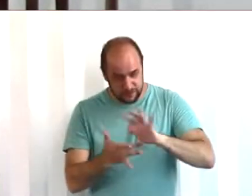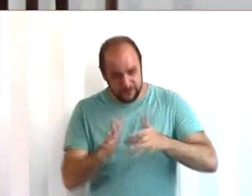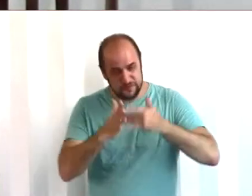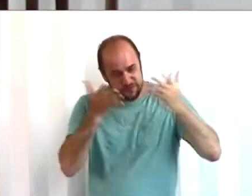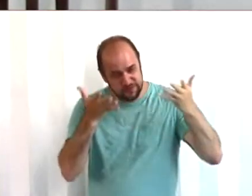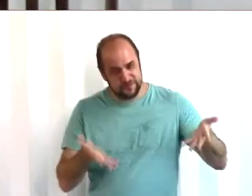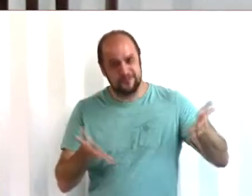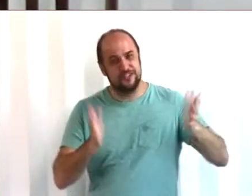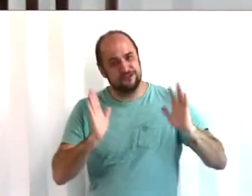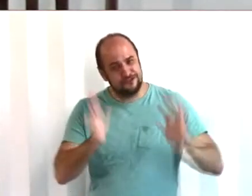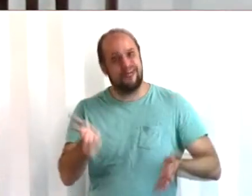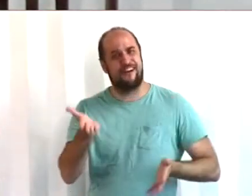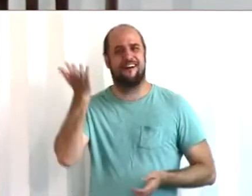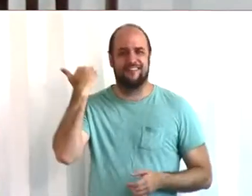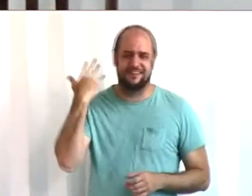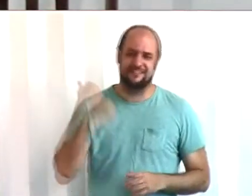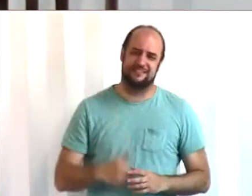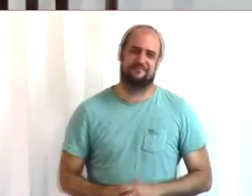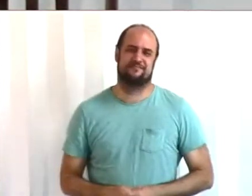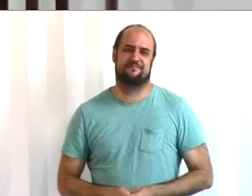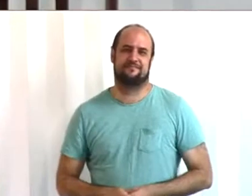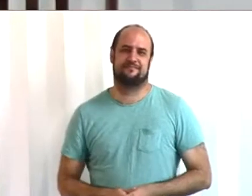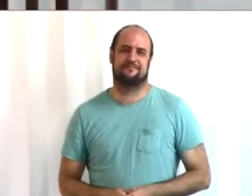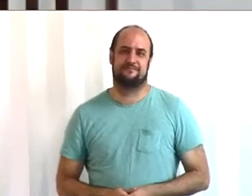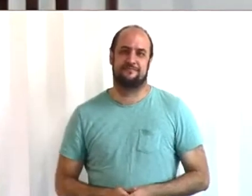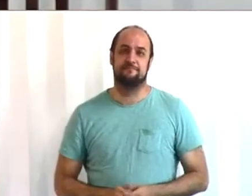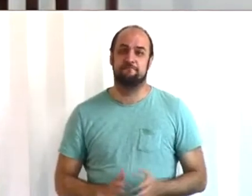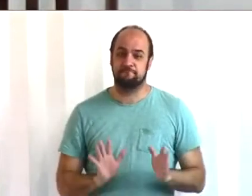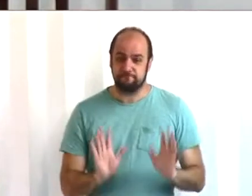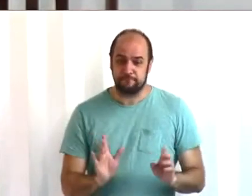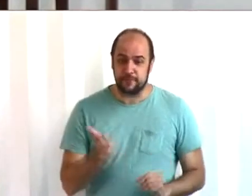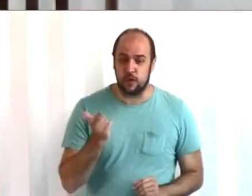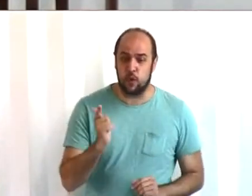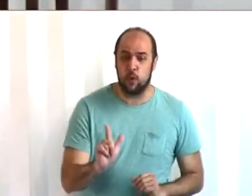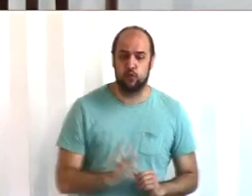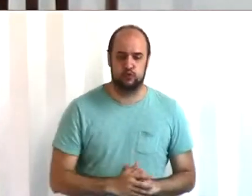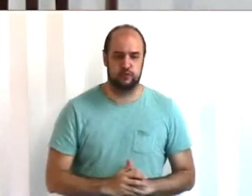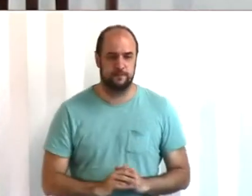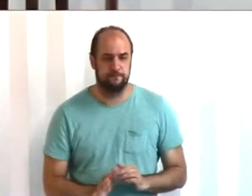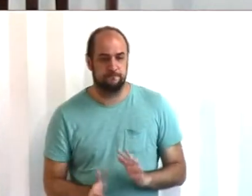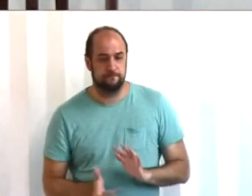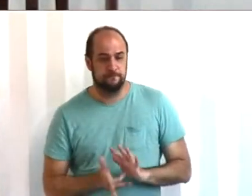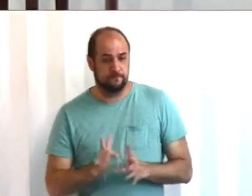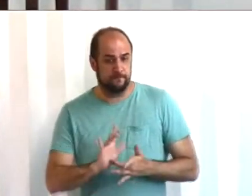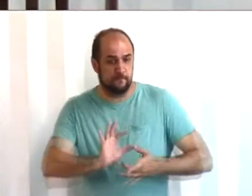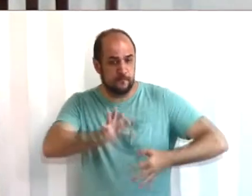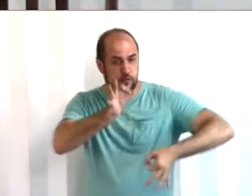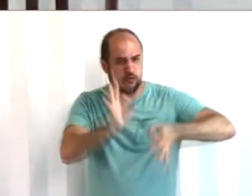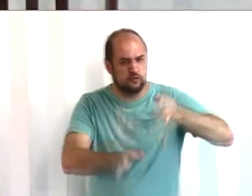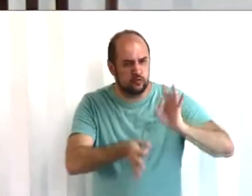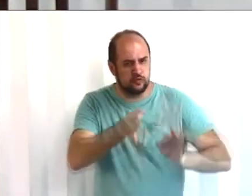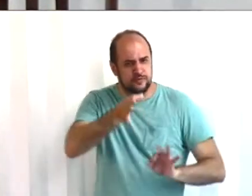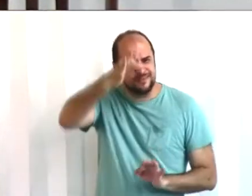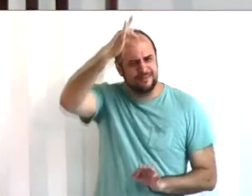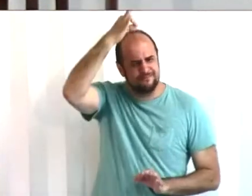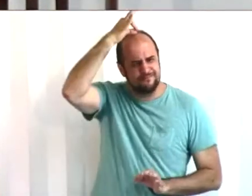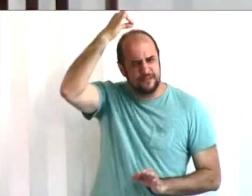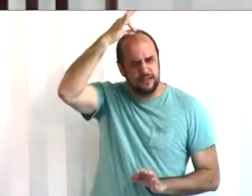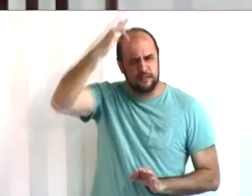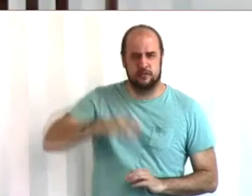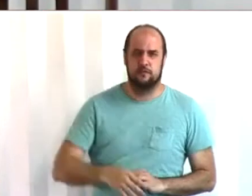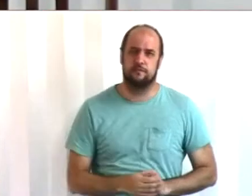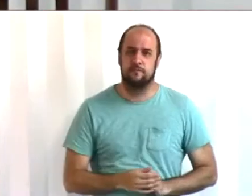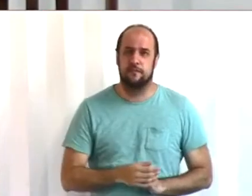para refletirmos sobre isso. Outra coisa que o texto mostra, foi justificado em espírito. Isso é